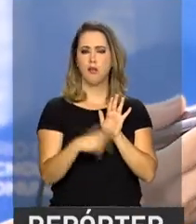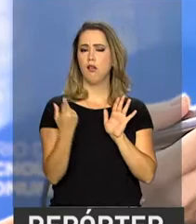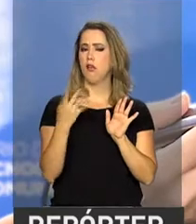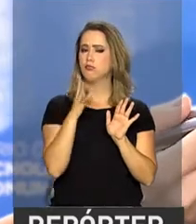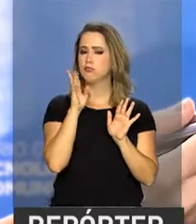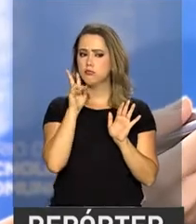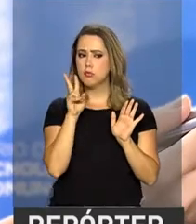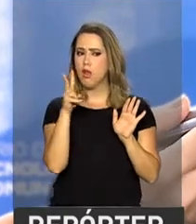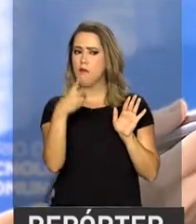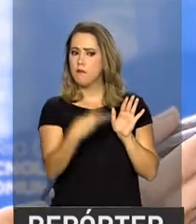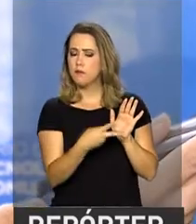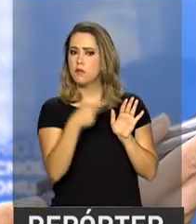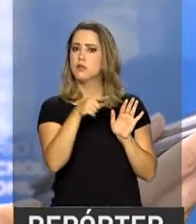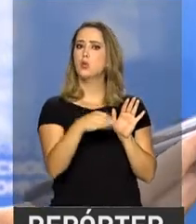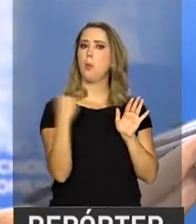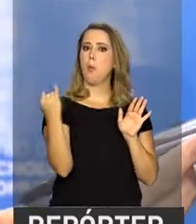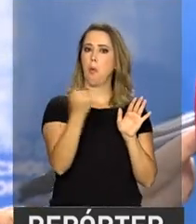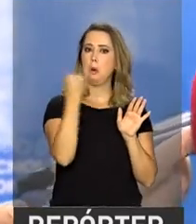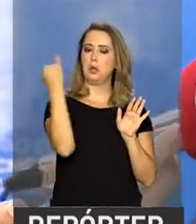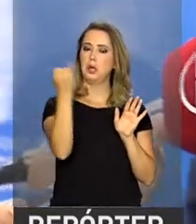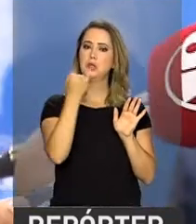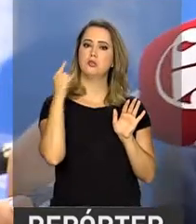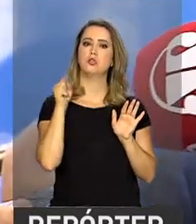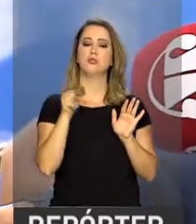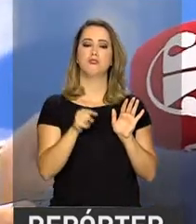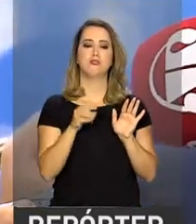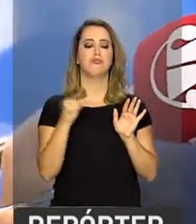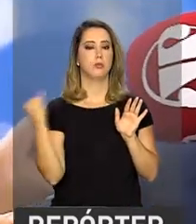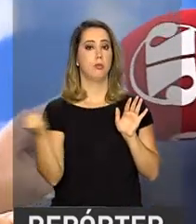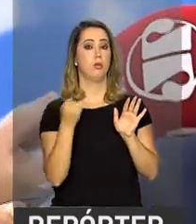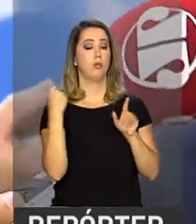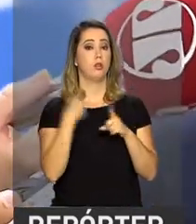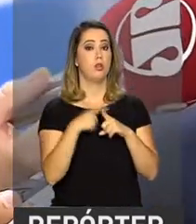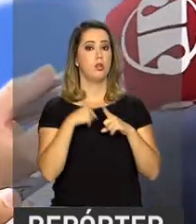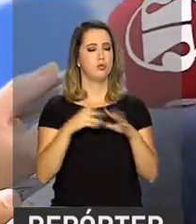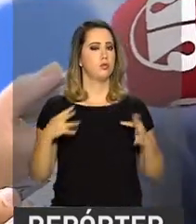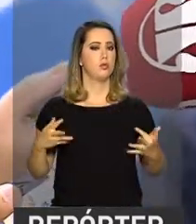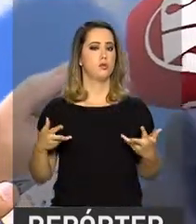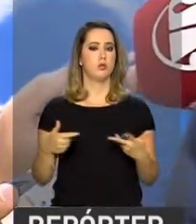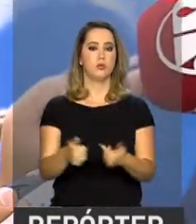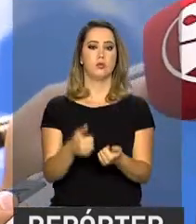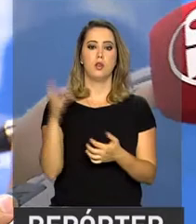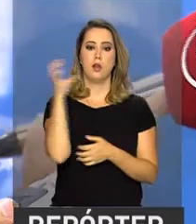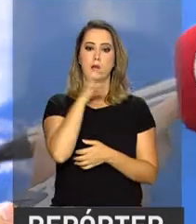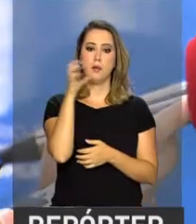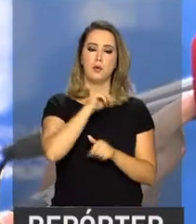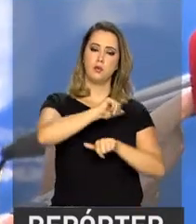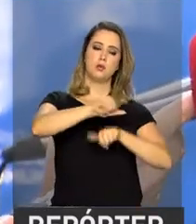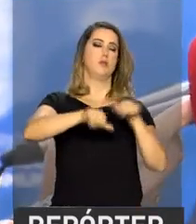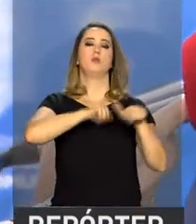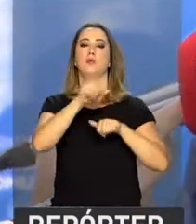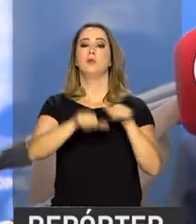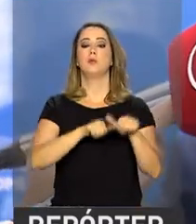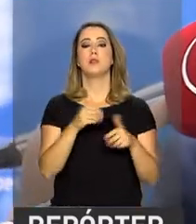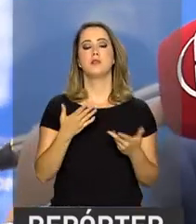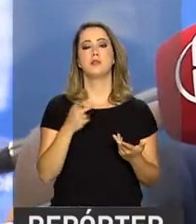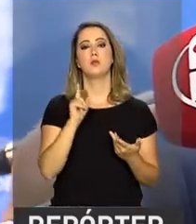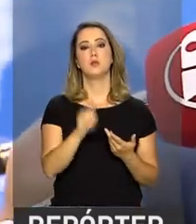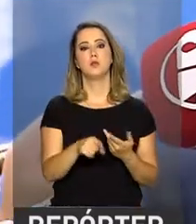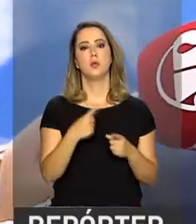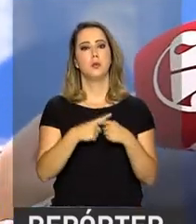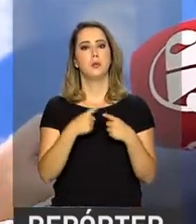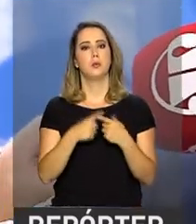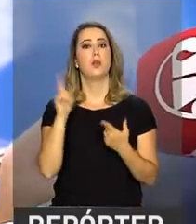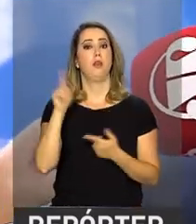considerado uma referência. Uma referência por conta da eficiência, da rápida transformação, porque não